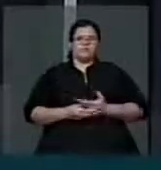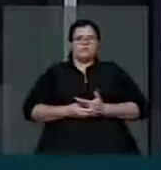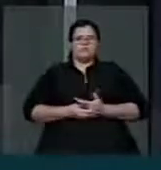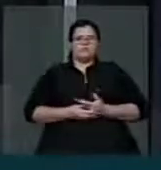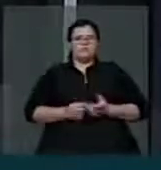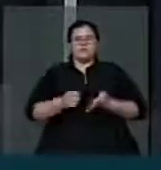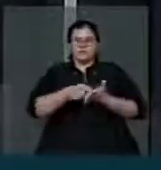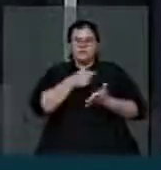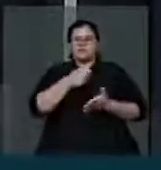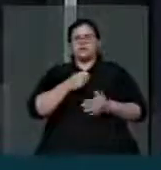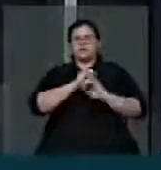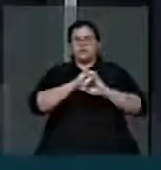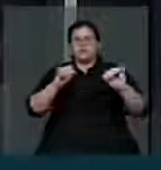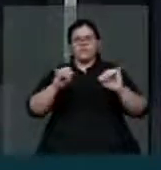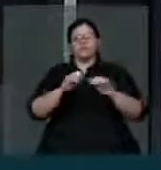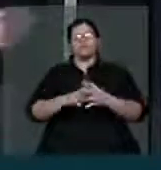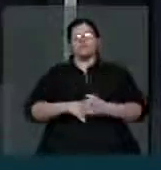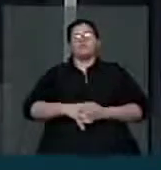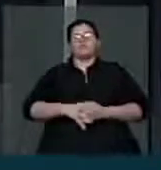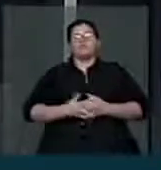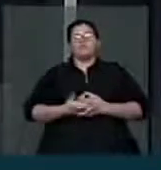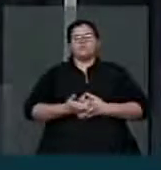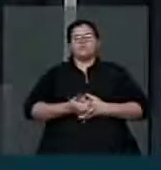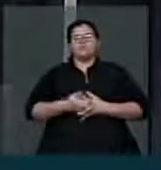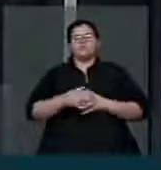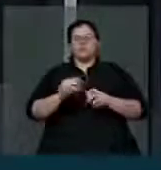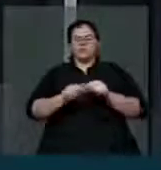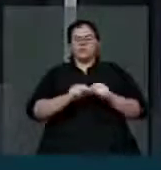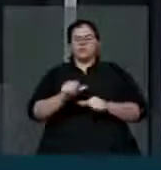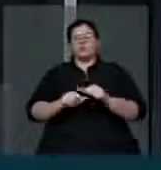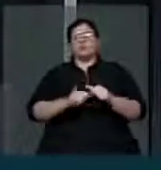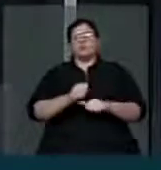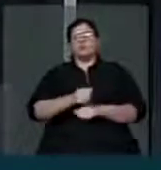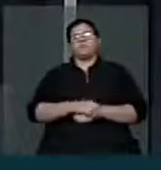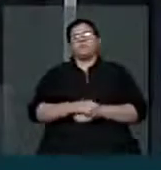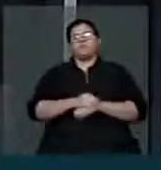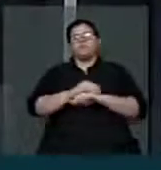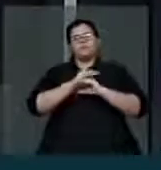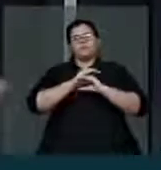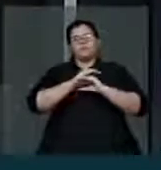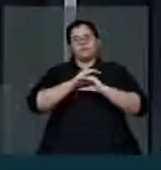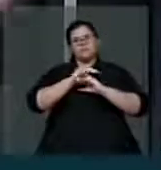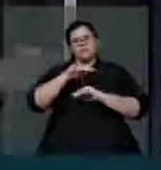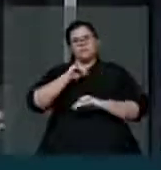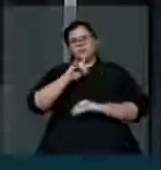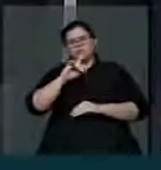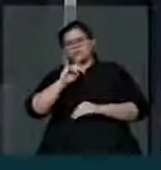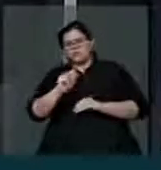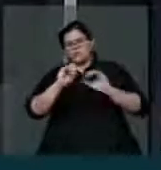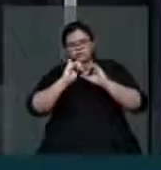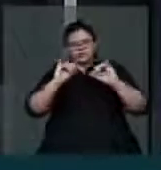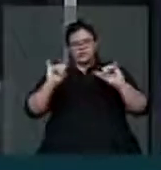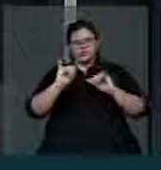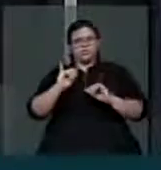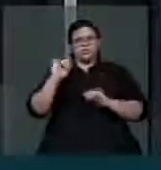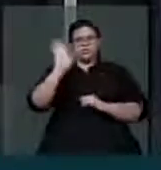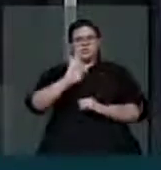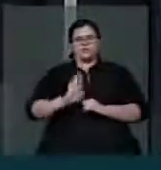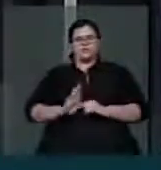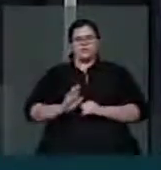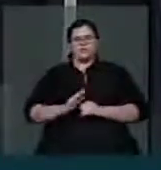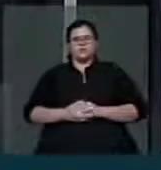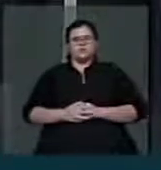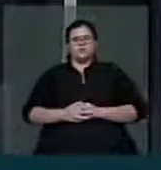assinem, difundam para a democratização da mídia no Brasil, para termos uma verdadeira liberdade de expressão.